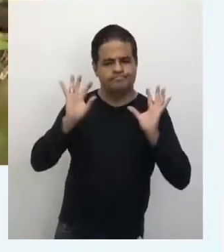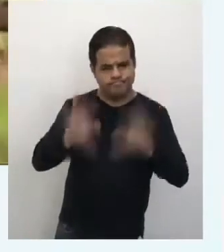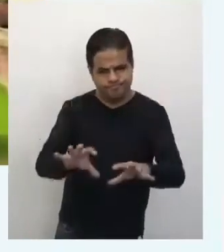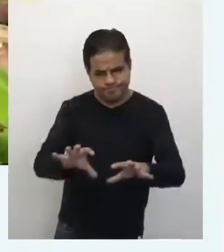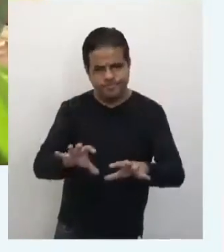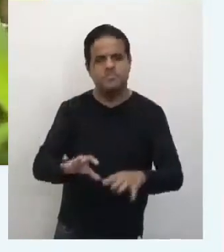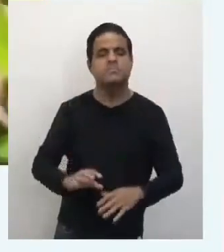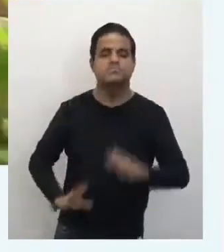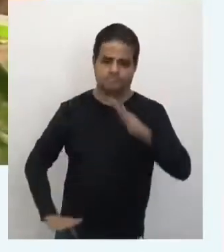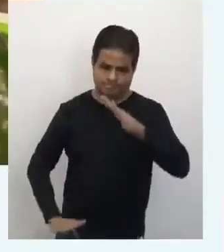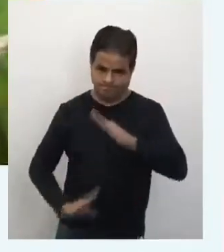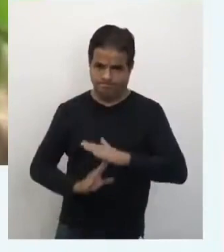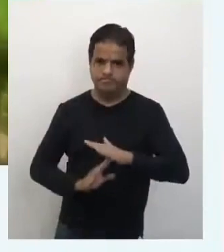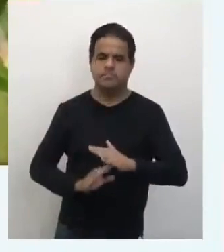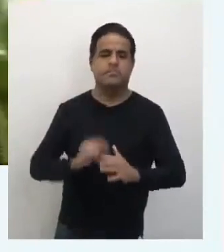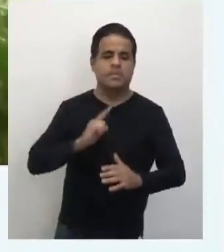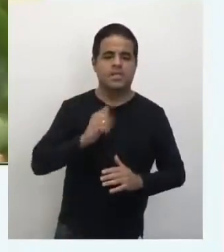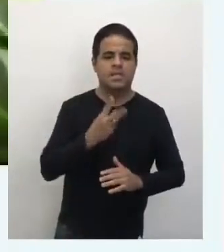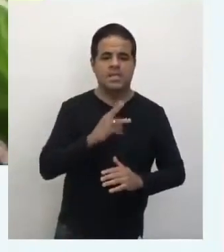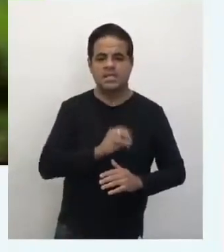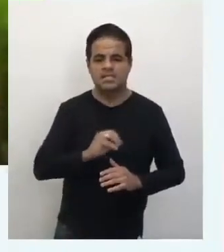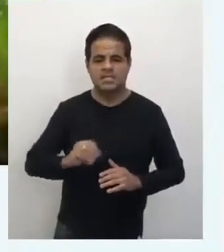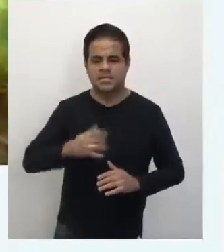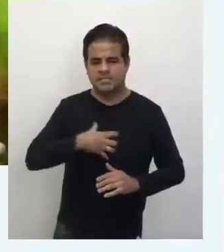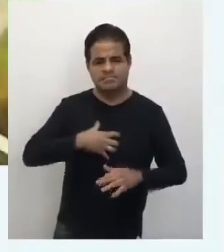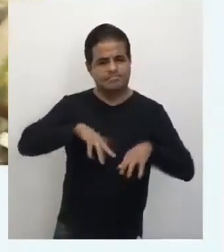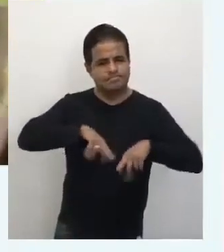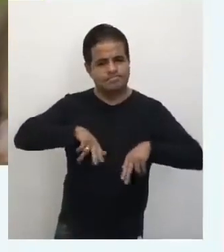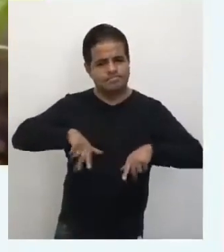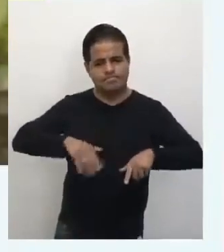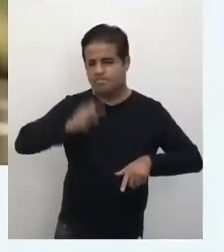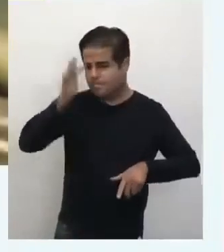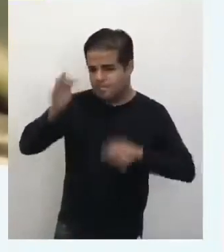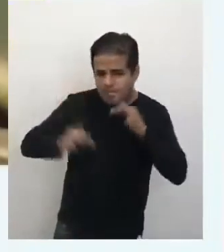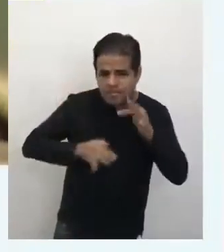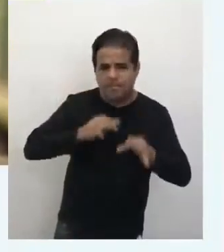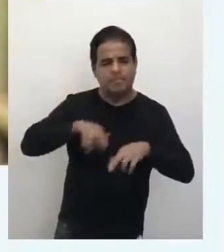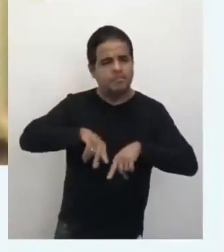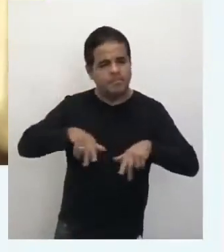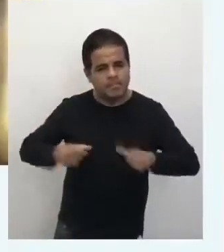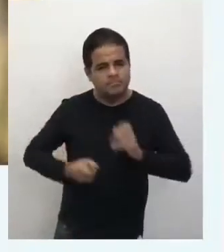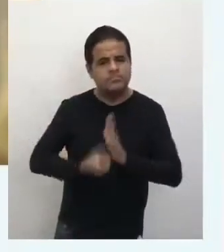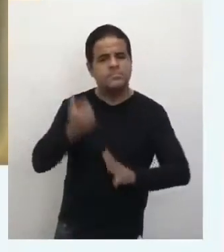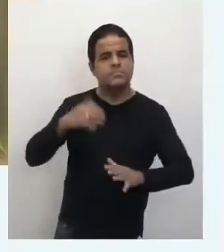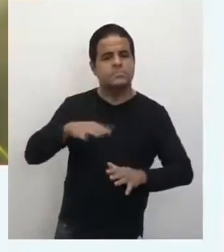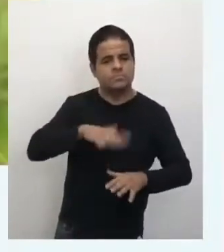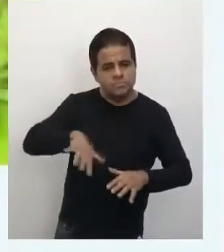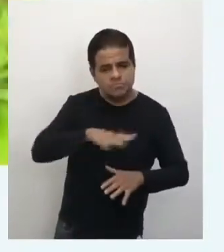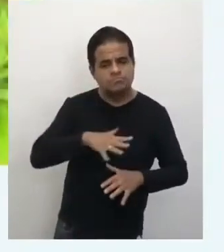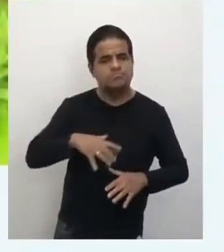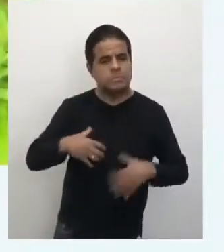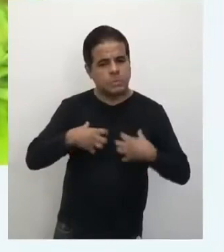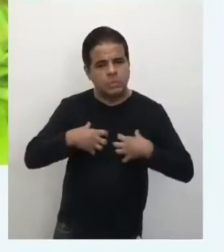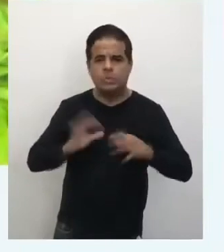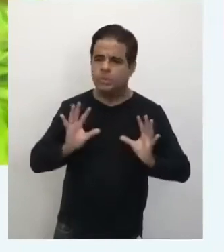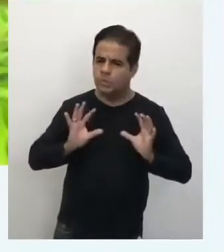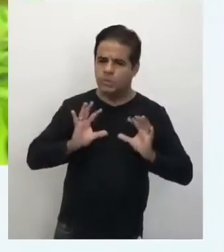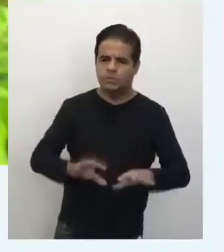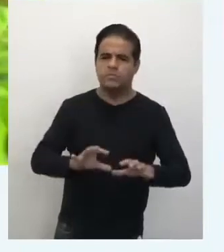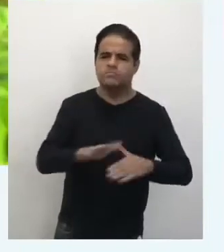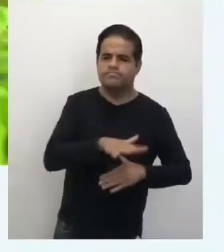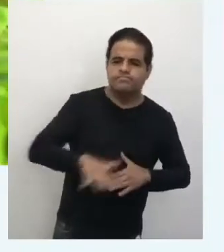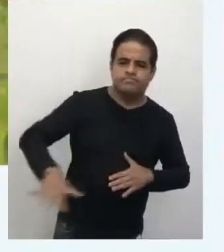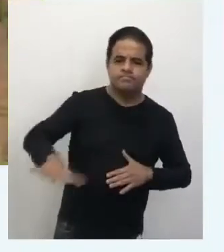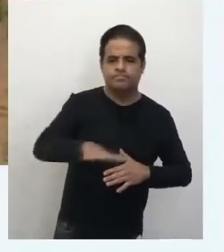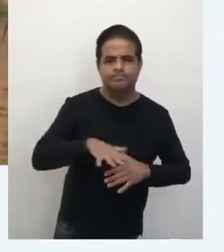barragem. Cerca de 300 tipos de plantas já foram identificados, formando um banco genético vivo. Parte delas está